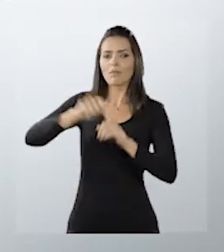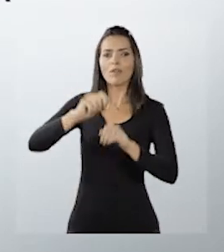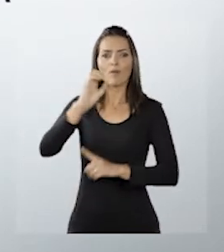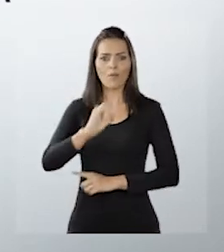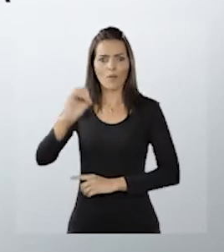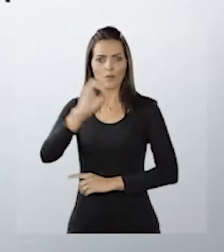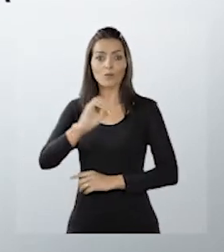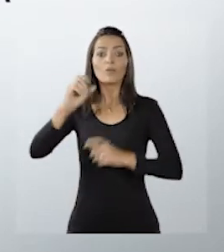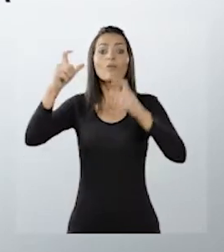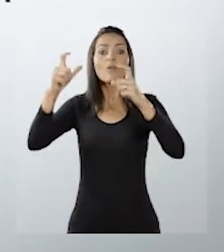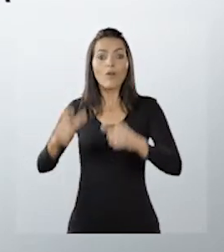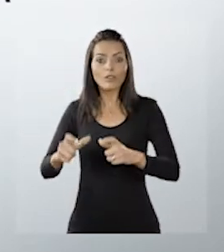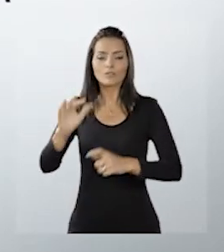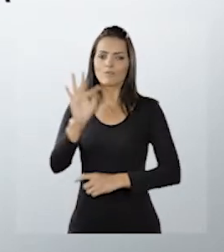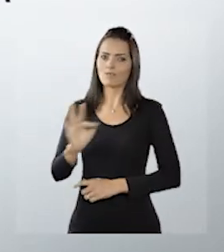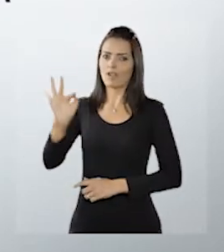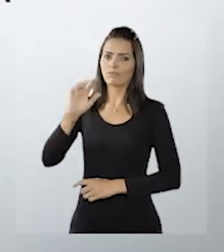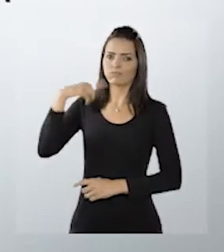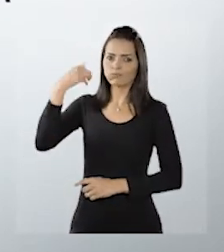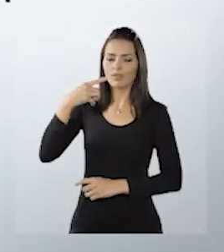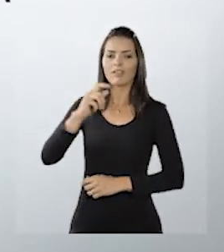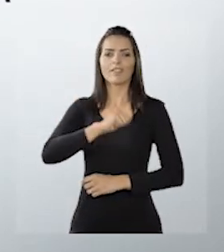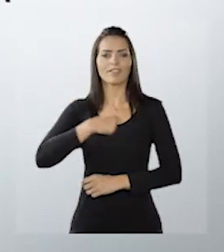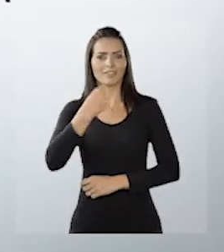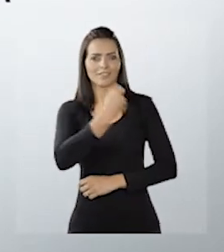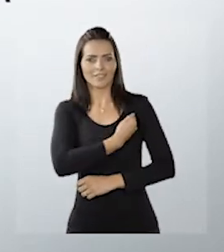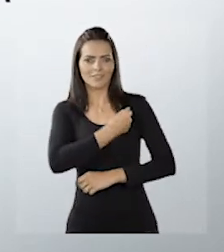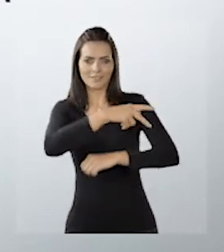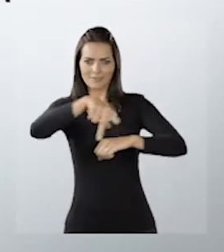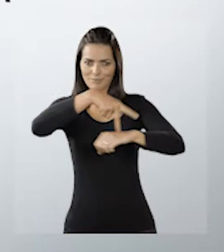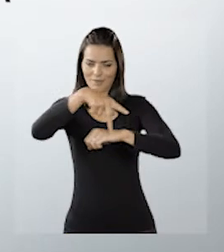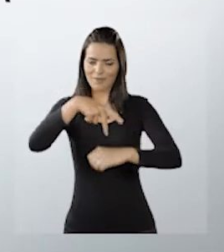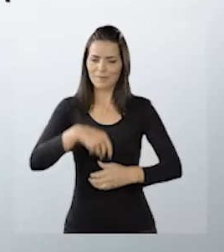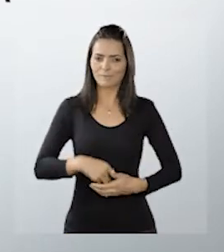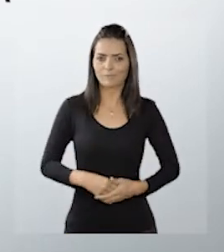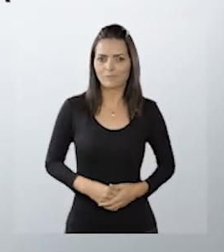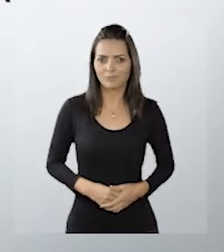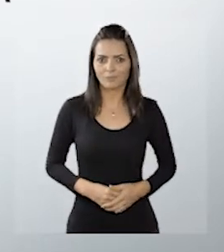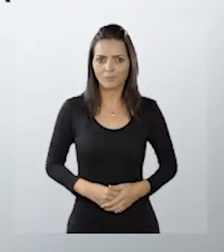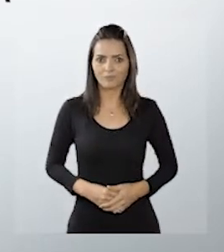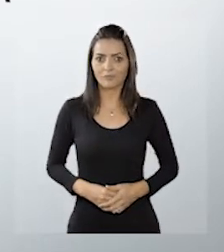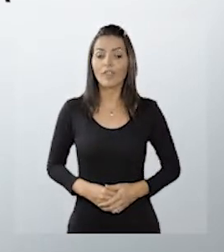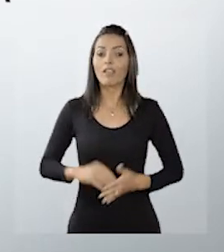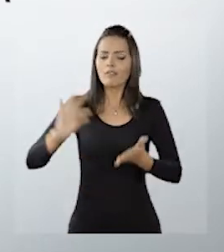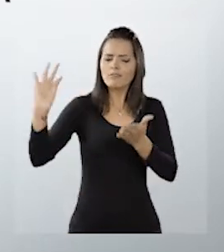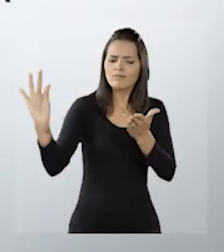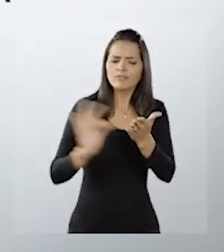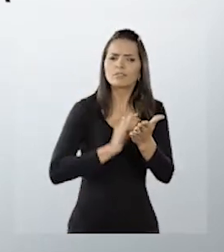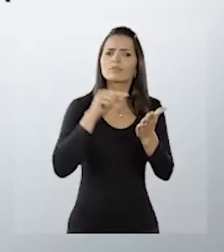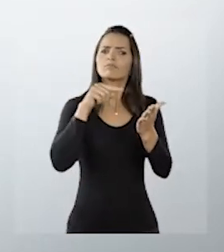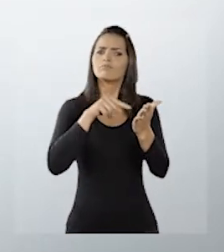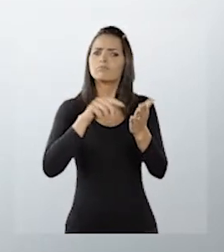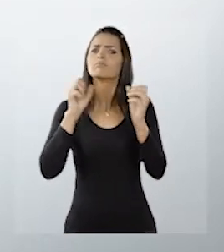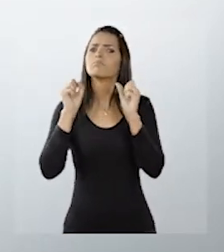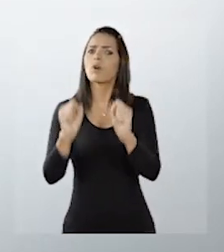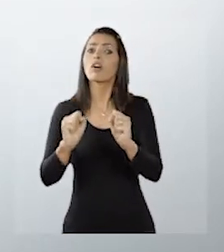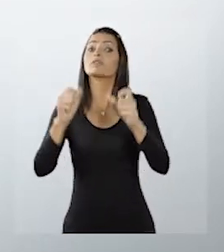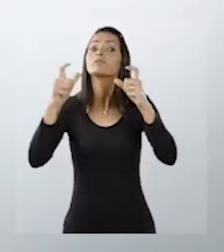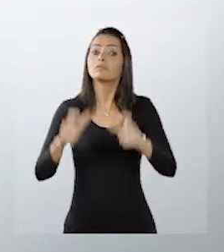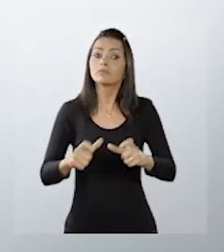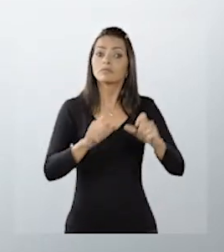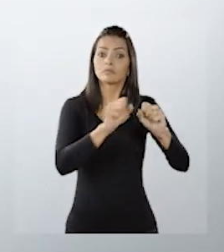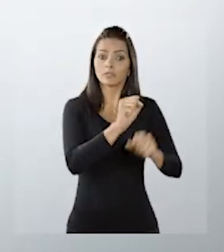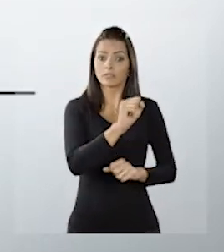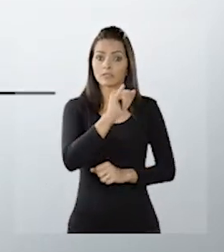dias 17 e 19 de outubro na Faculdade de Direito da Universidade Complutense de Madrid, na Espanha.